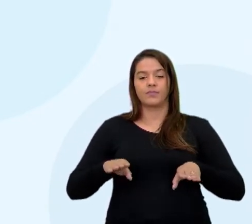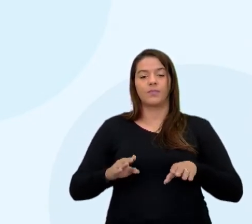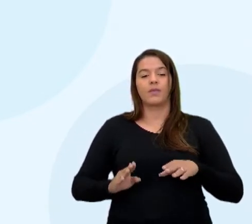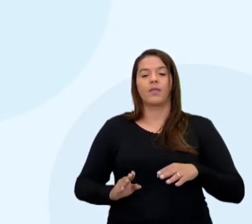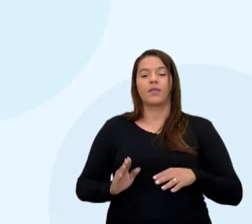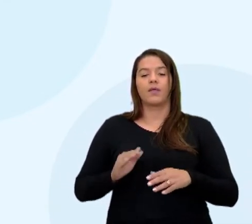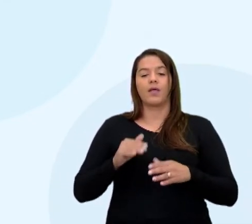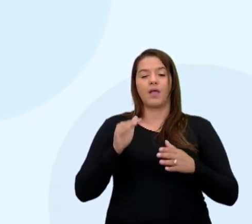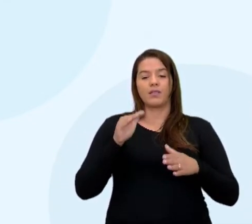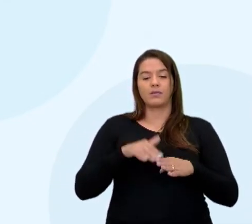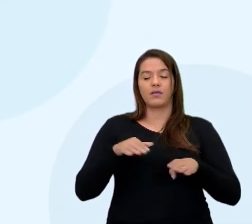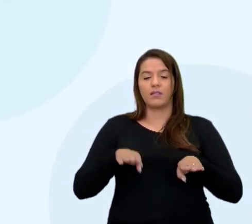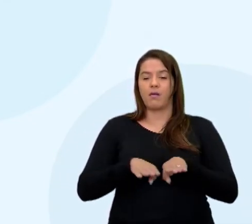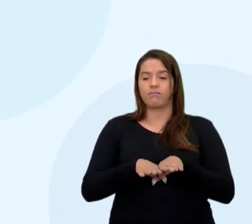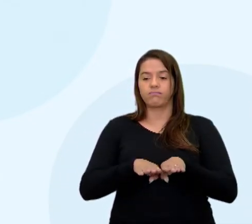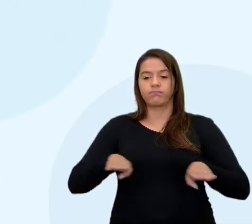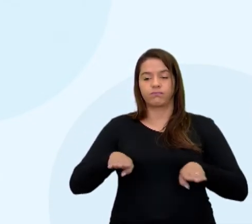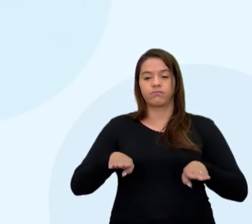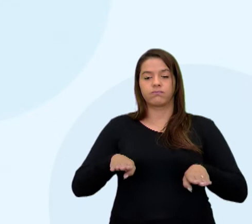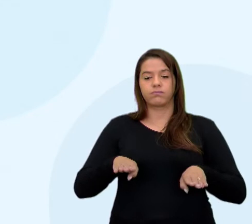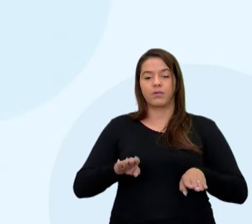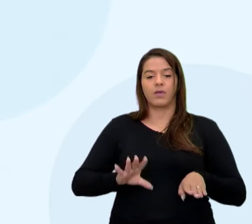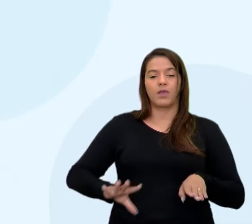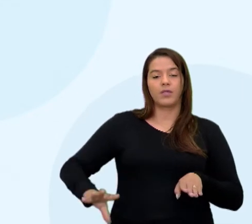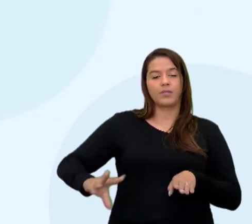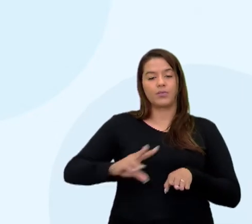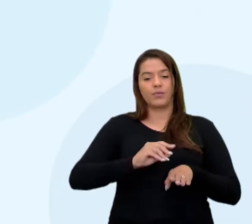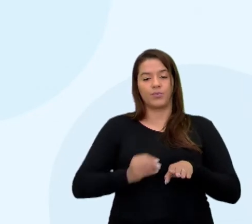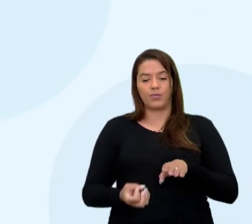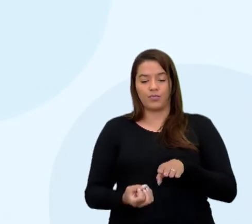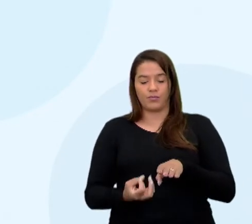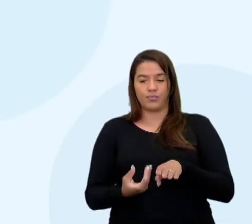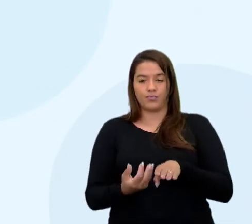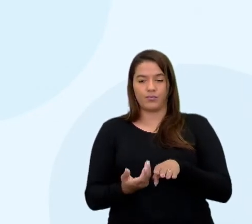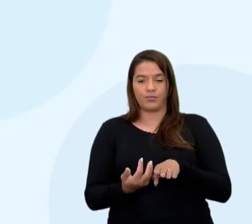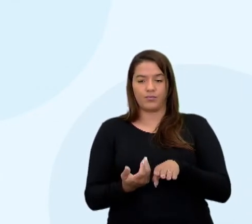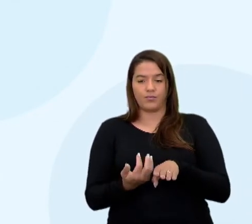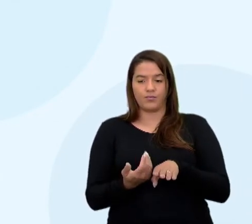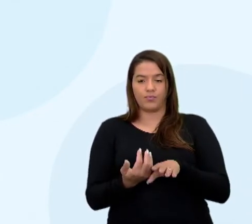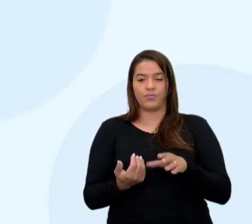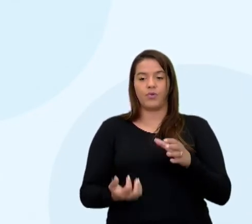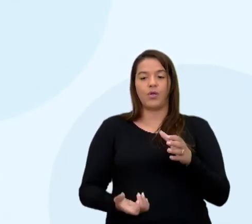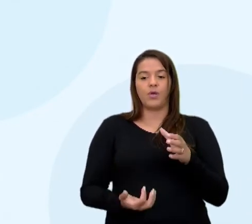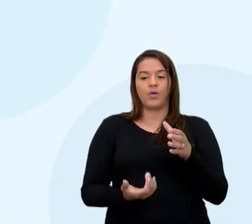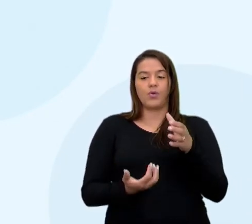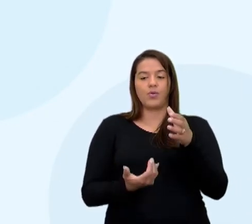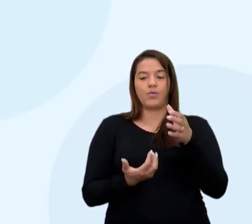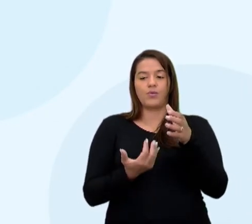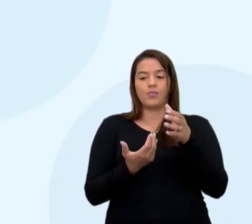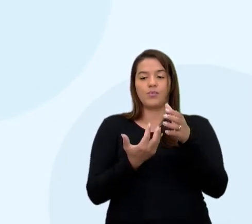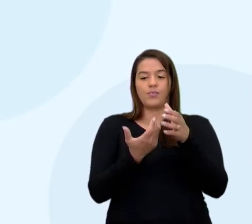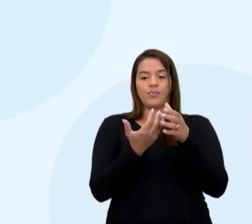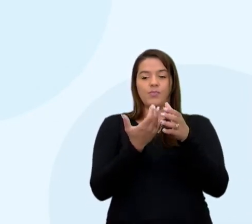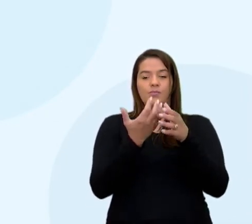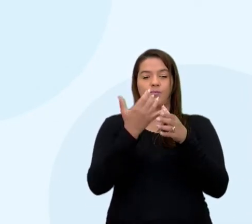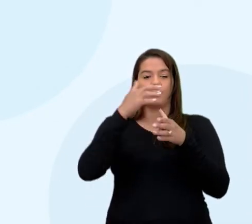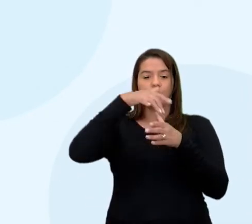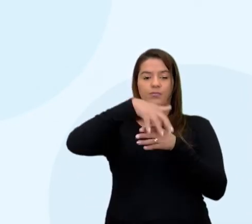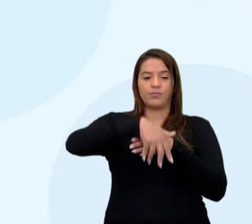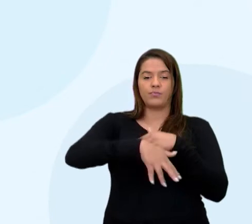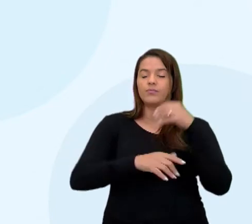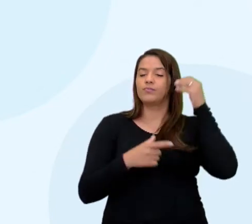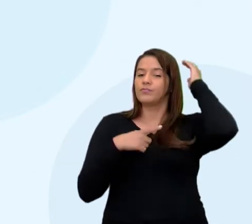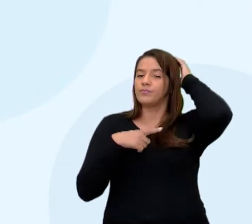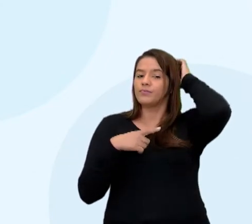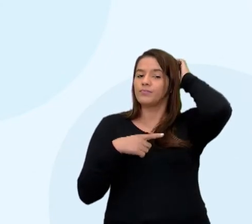ela romper. E aí todo esse magma aí que pede, né, que está loucamente para subir, ela vai subir aí